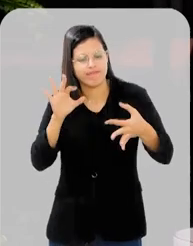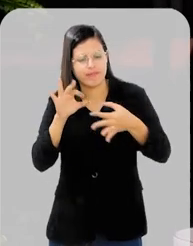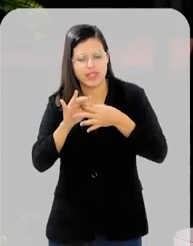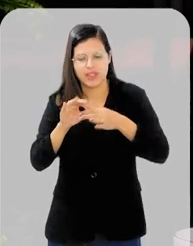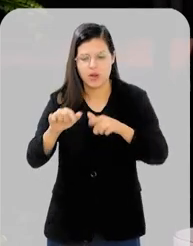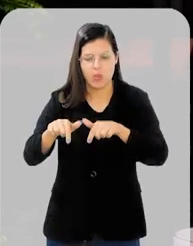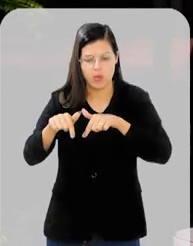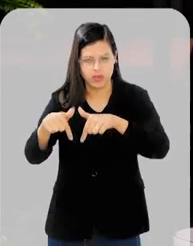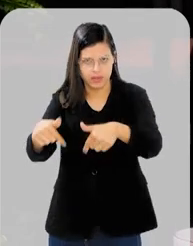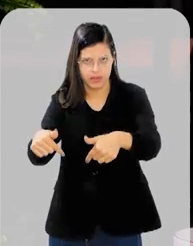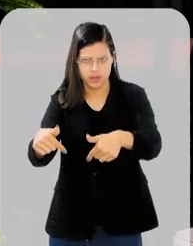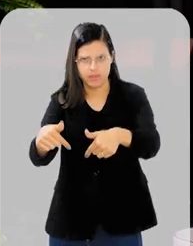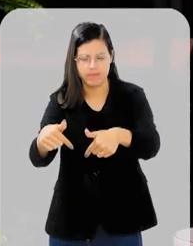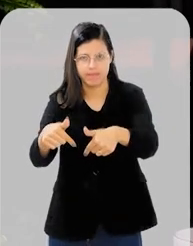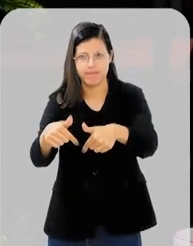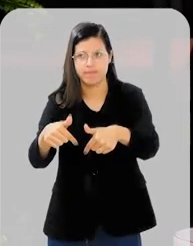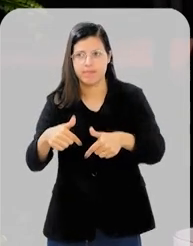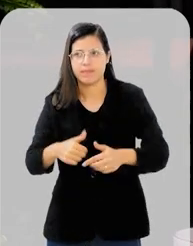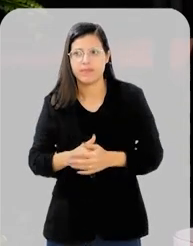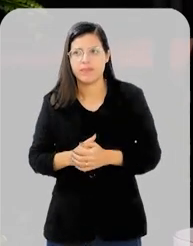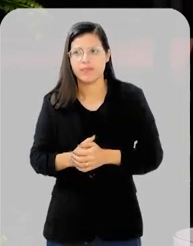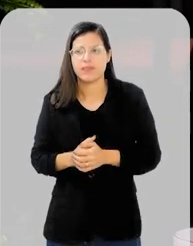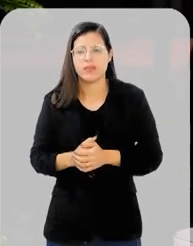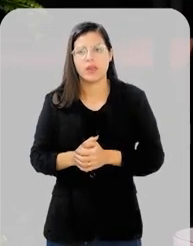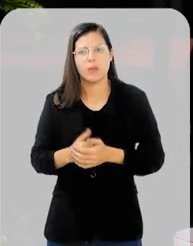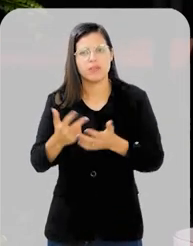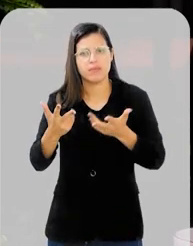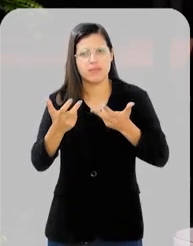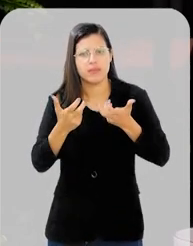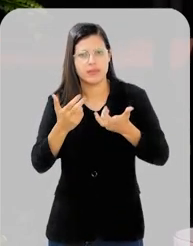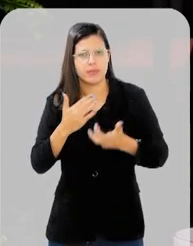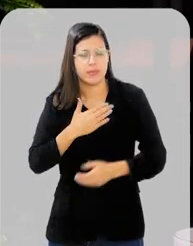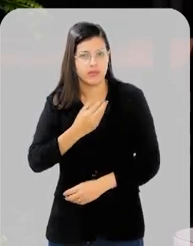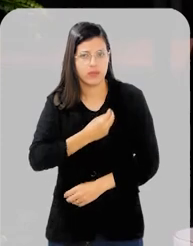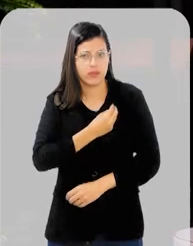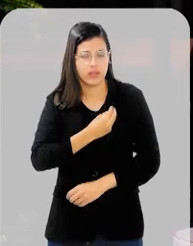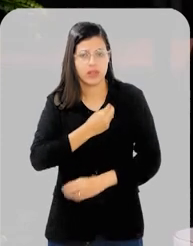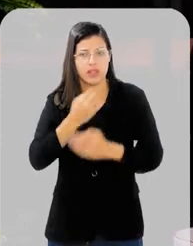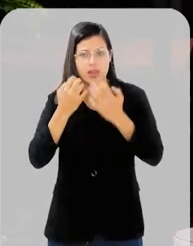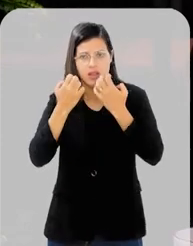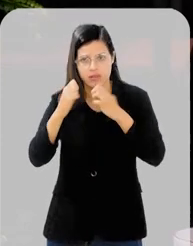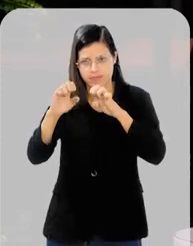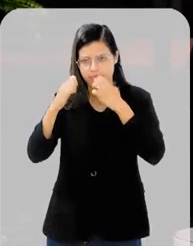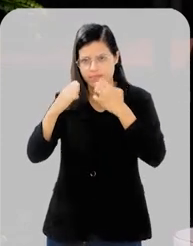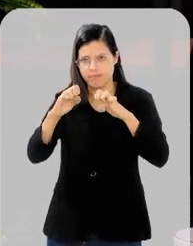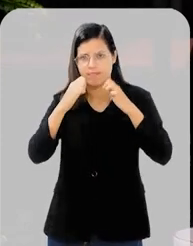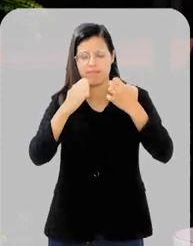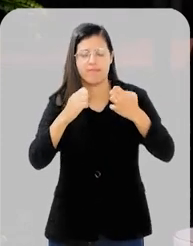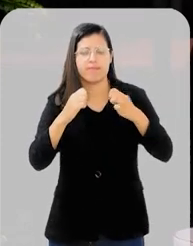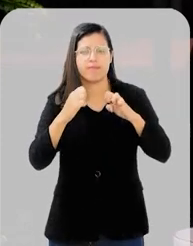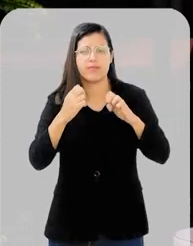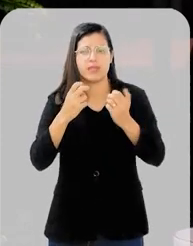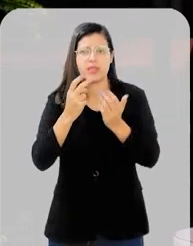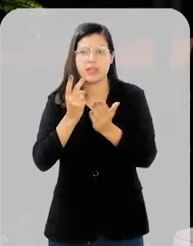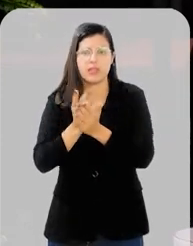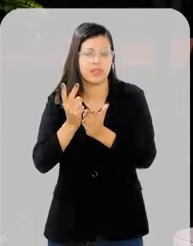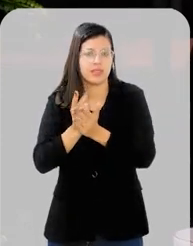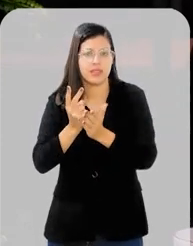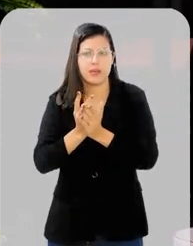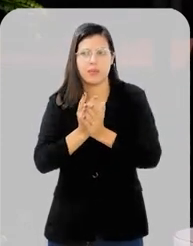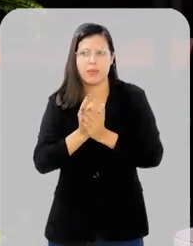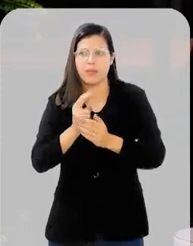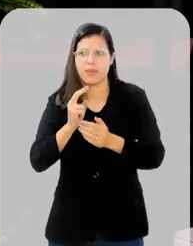obras né então eu eu eu vejo que na minha vida como evangelizador eu eu sempre